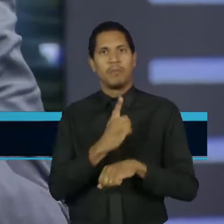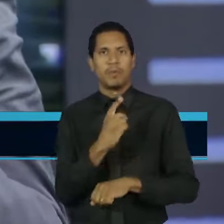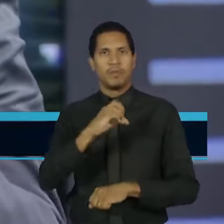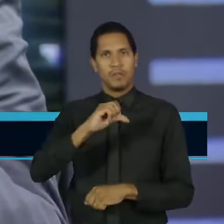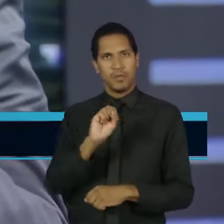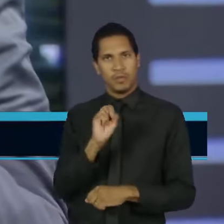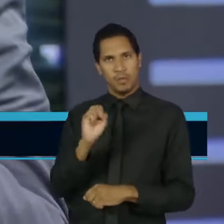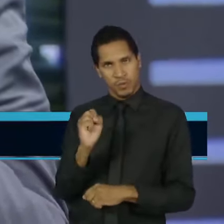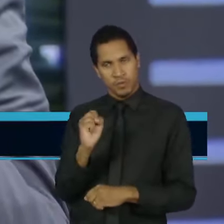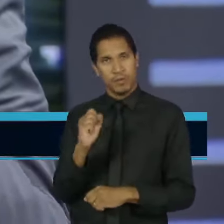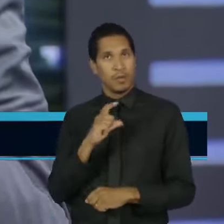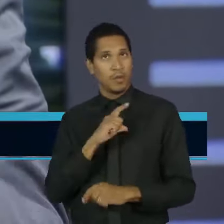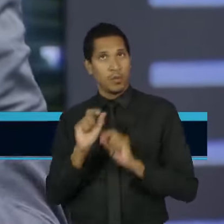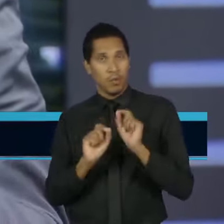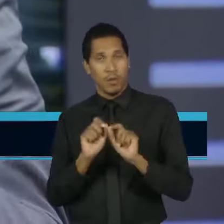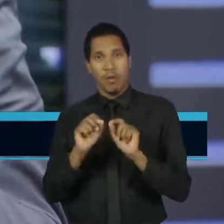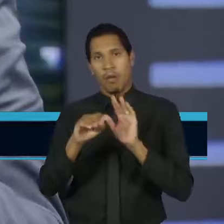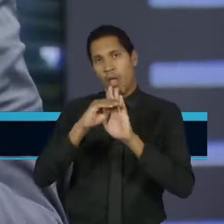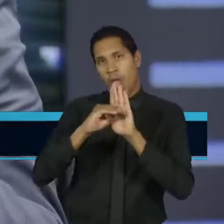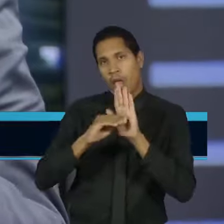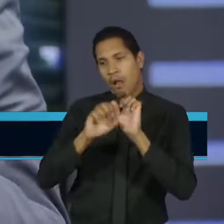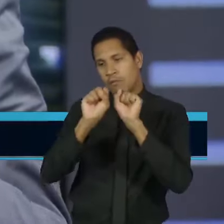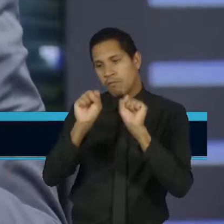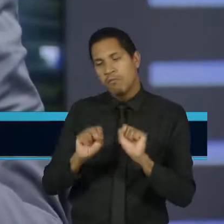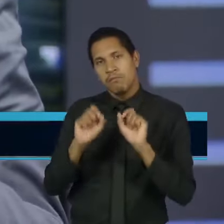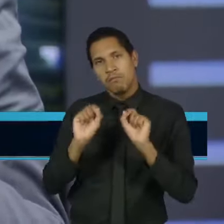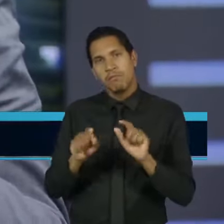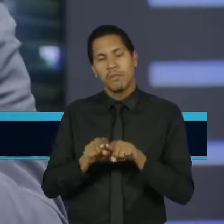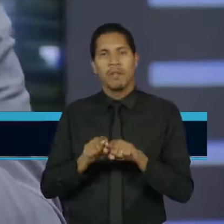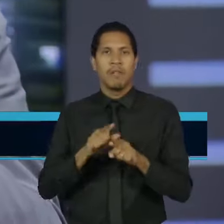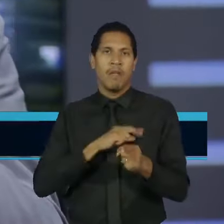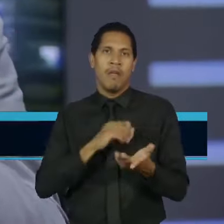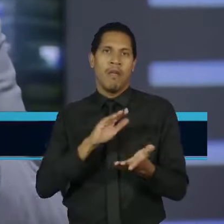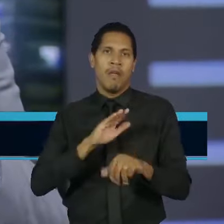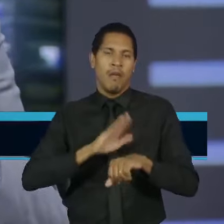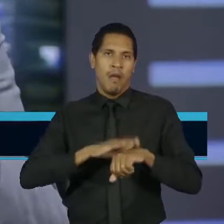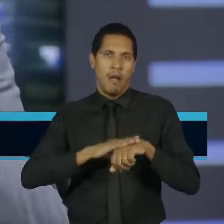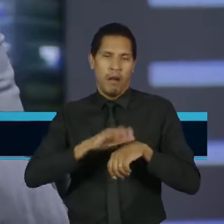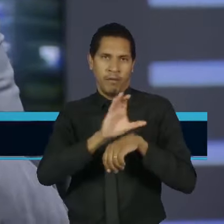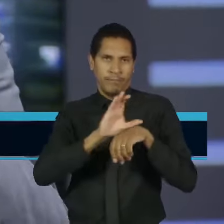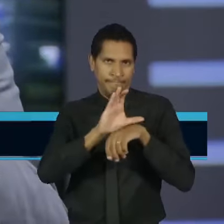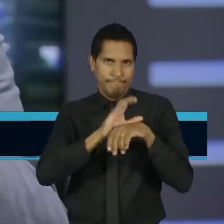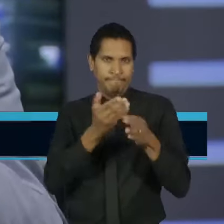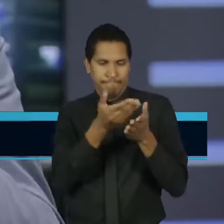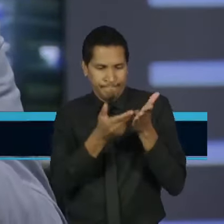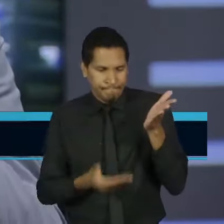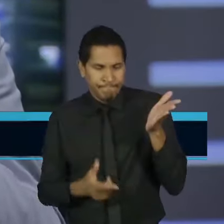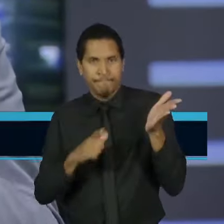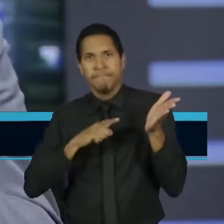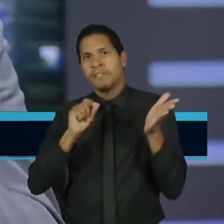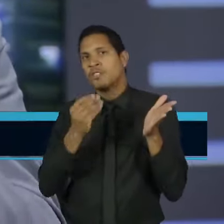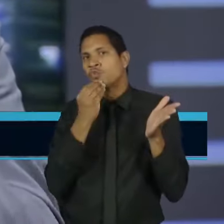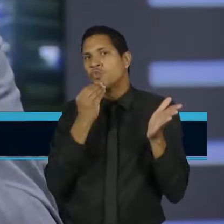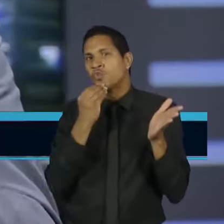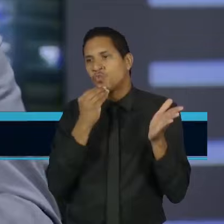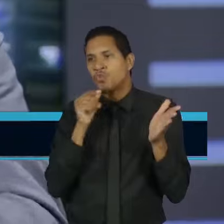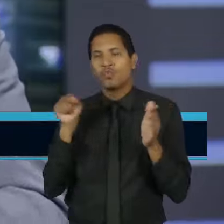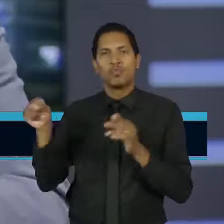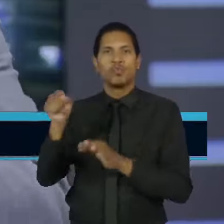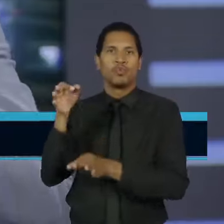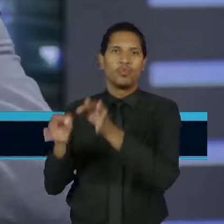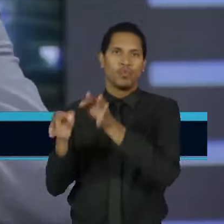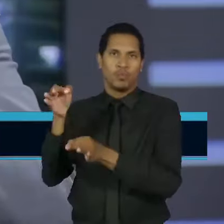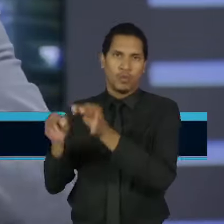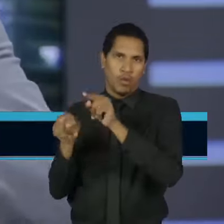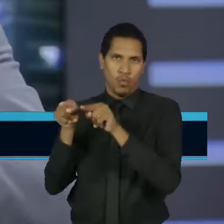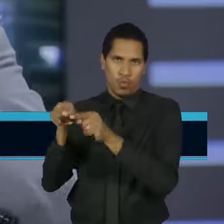1988. Da maneira como foi sistematizada a nossa Carta Magna, ela criou esse acesso aos tribunais.